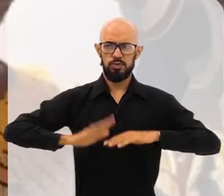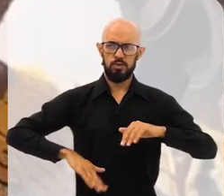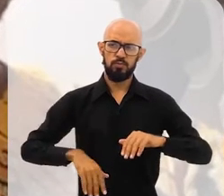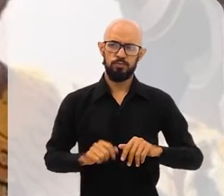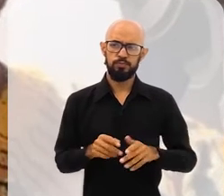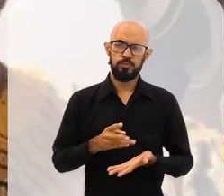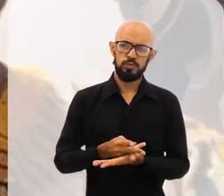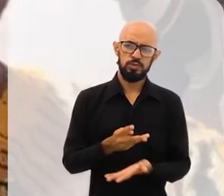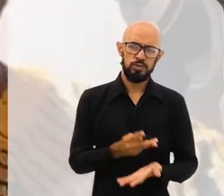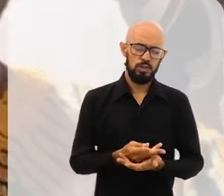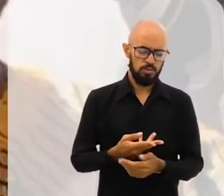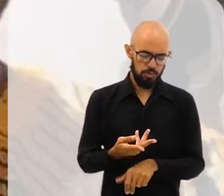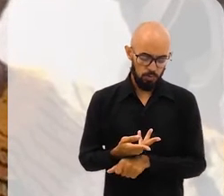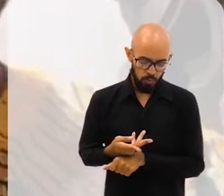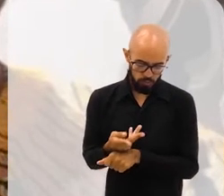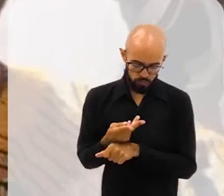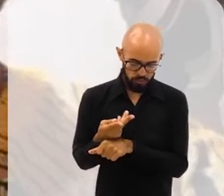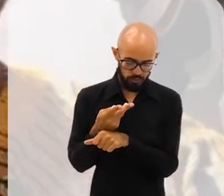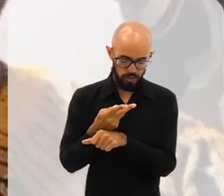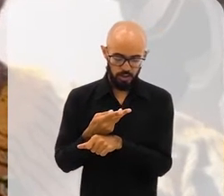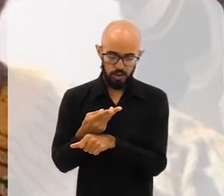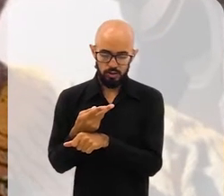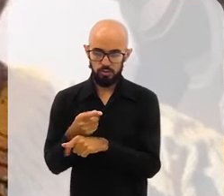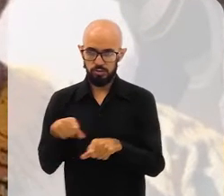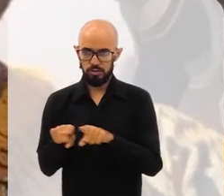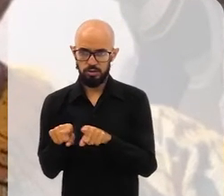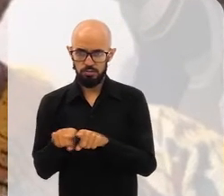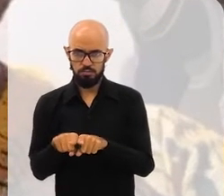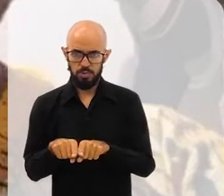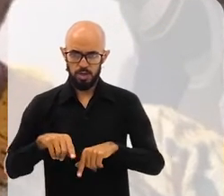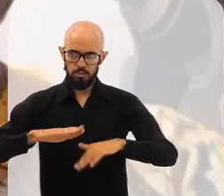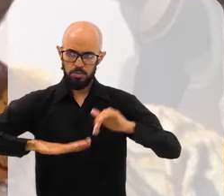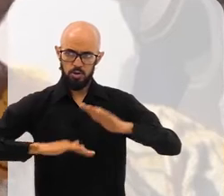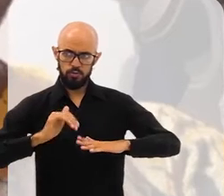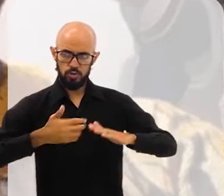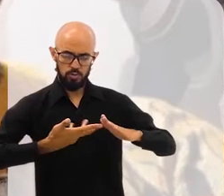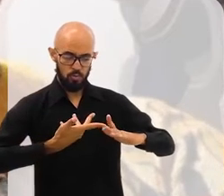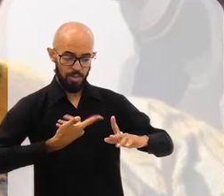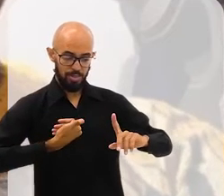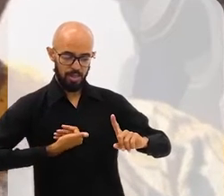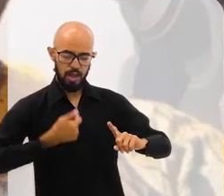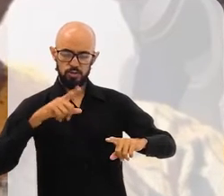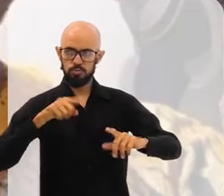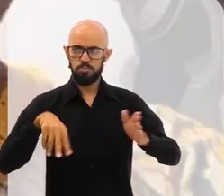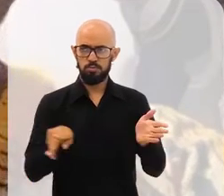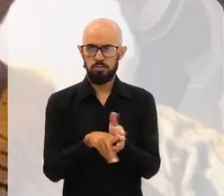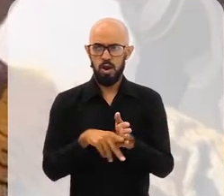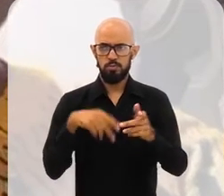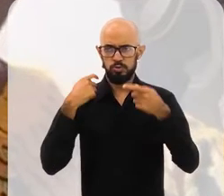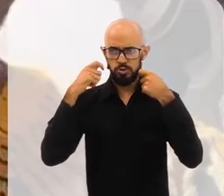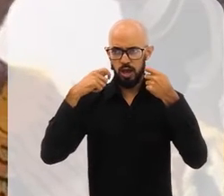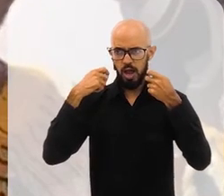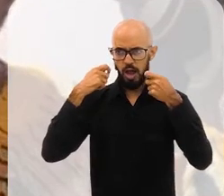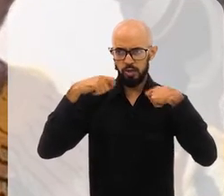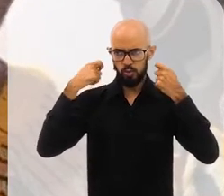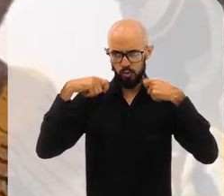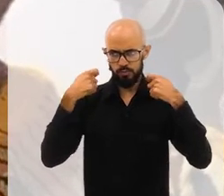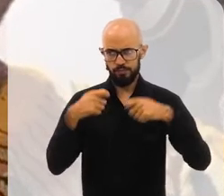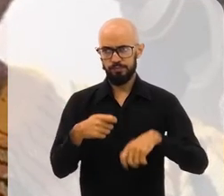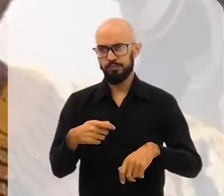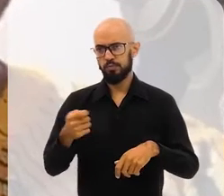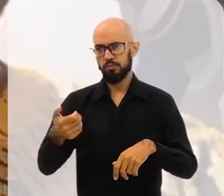carreira e sempre buscando alguma qualificação mais na área de a cor mesmo